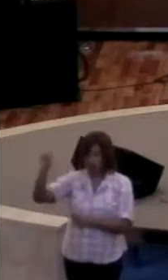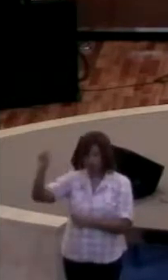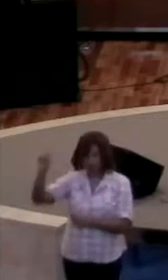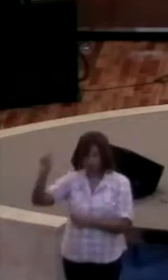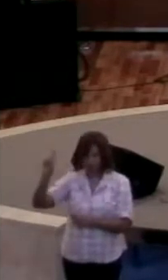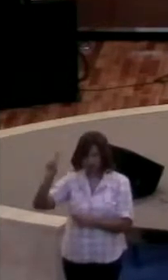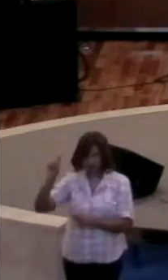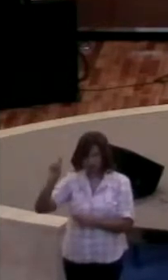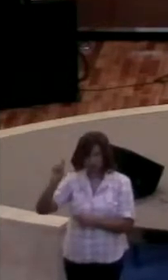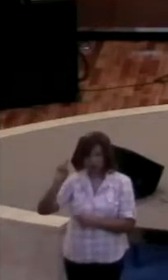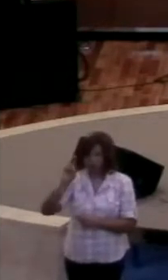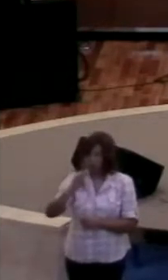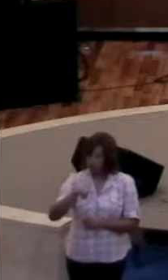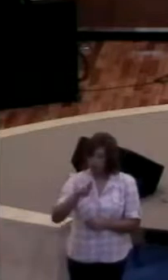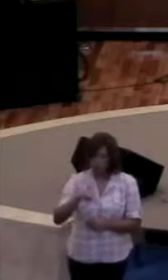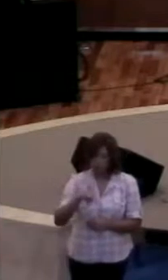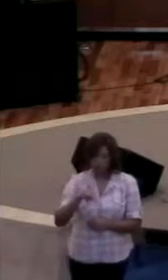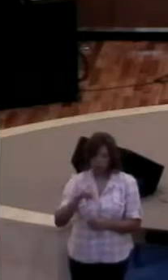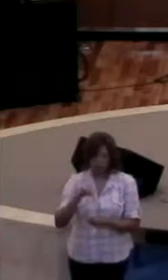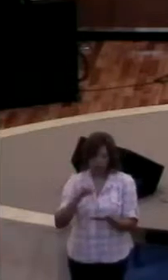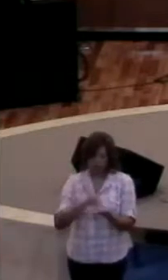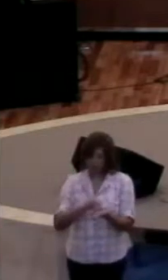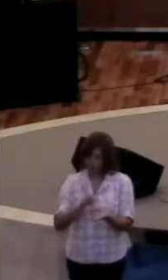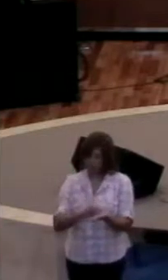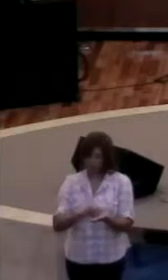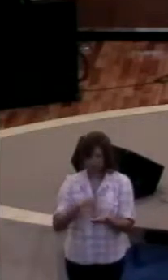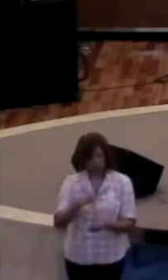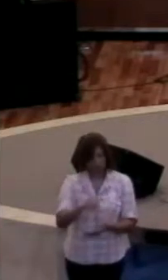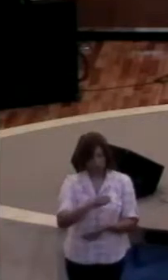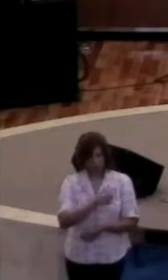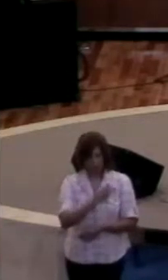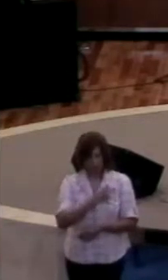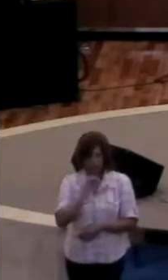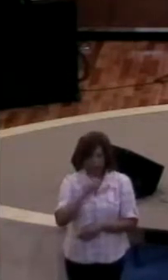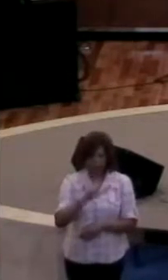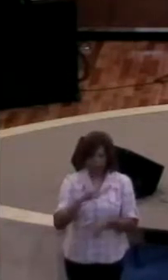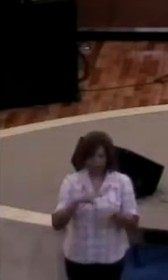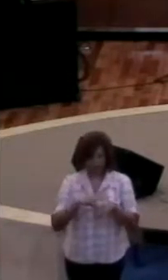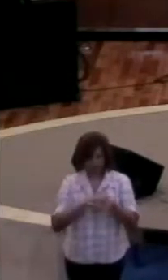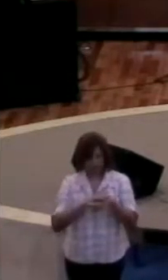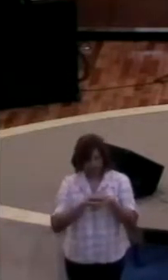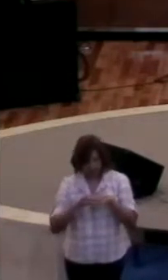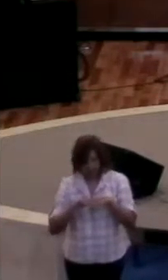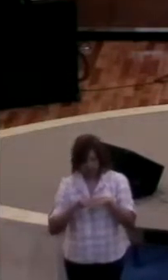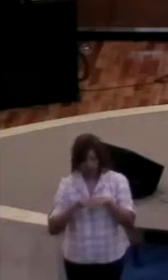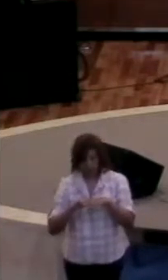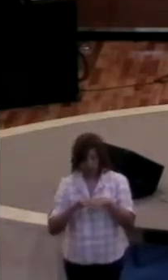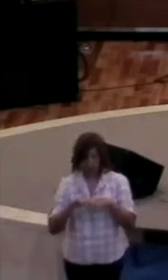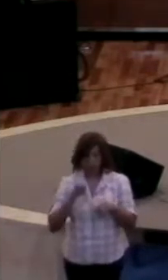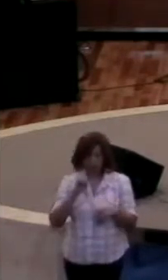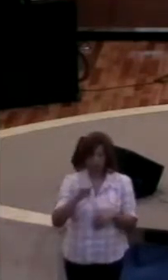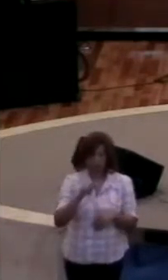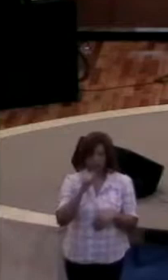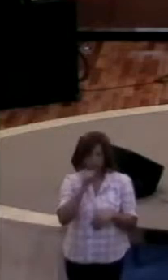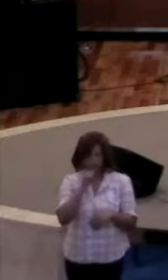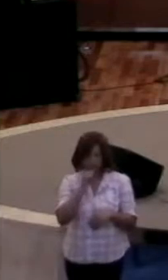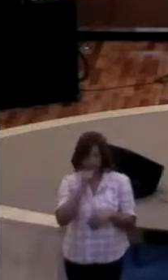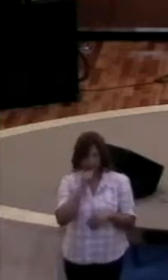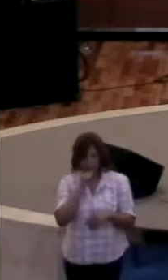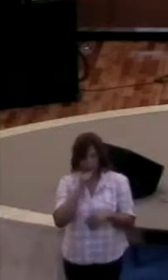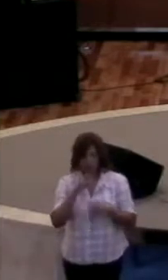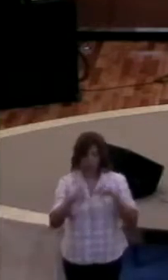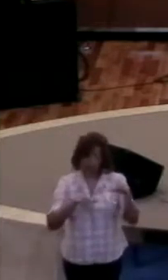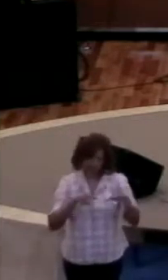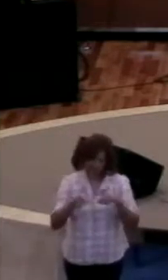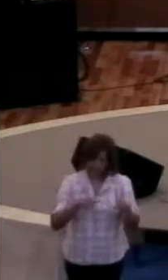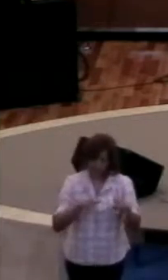ruim na sua vida, se você adoecer, se você ficar desempregado, se você chorar isso não é sinal de que